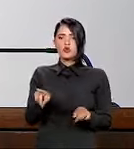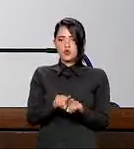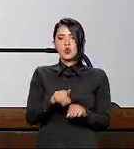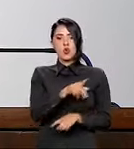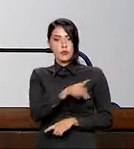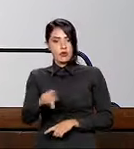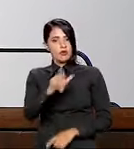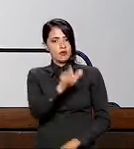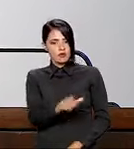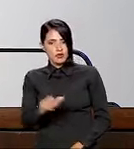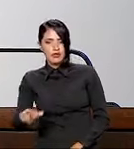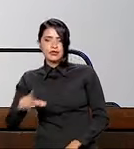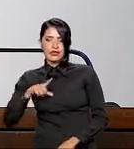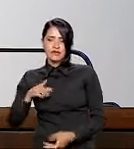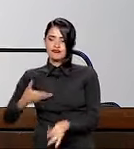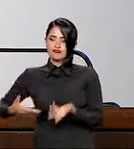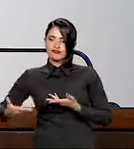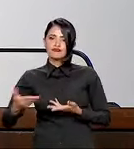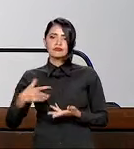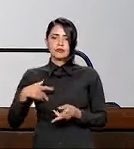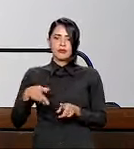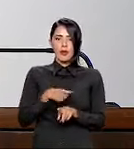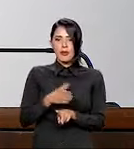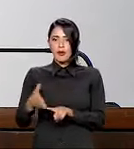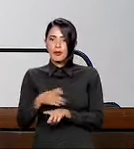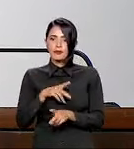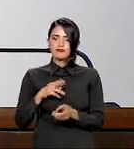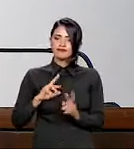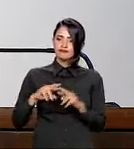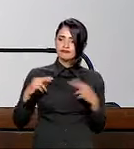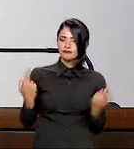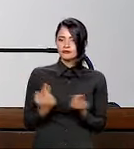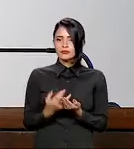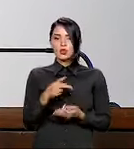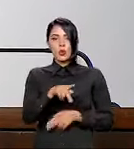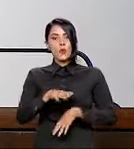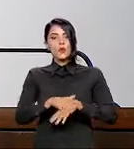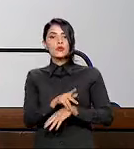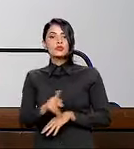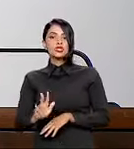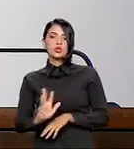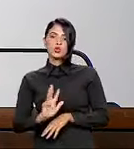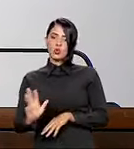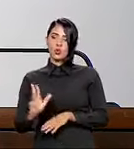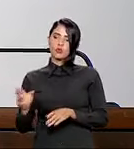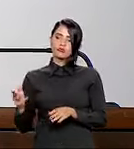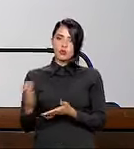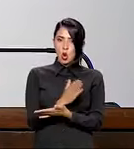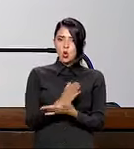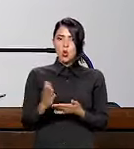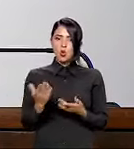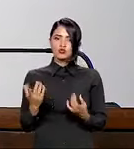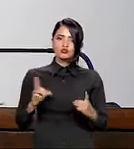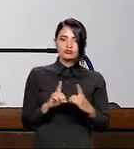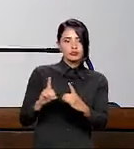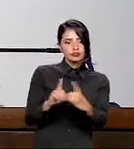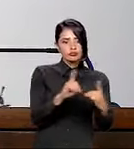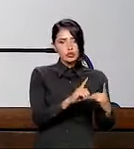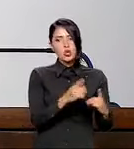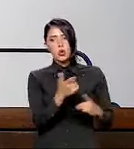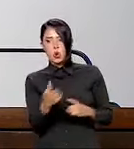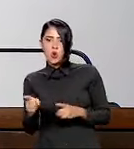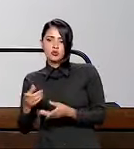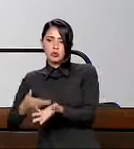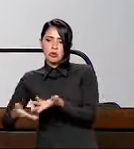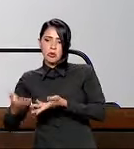Estado mantiveram reuniões bilaterais, o presidente Lula se reuniu com alguns chefes de Estado e outros se